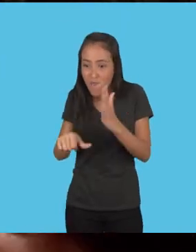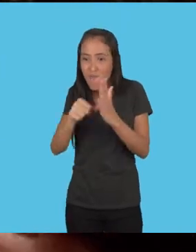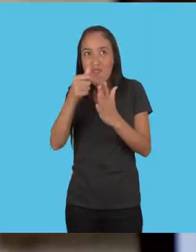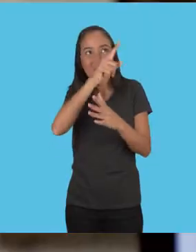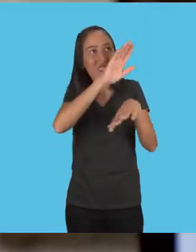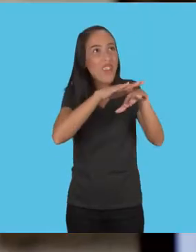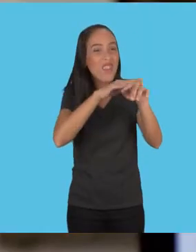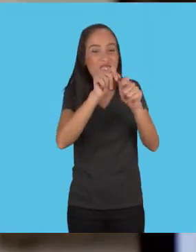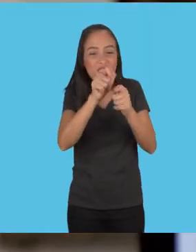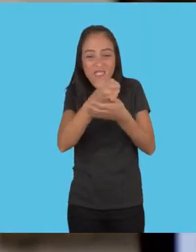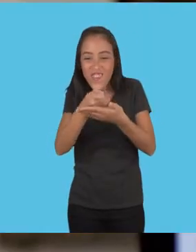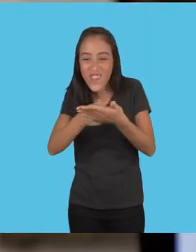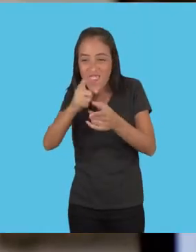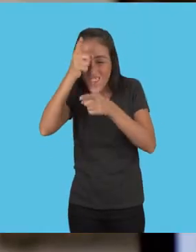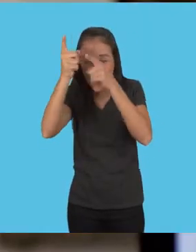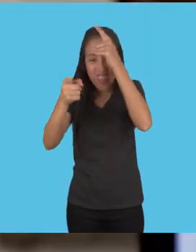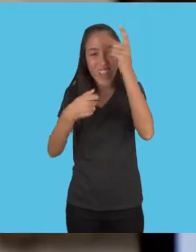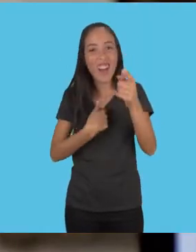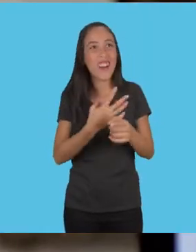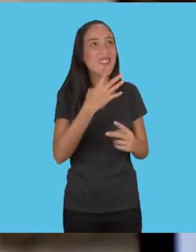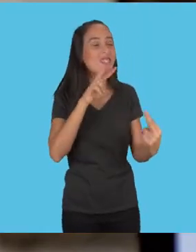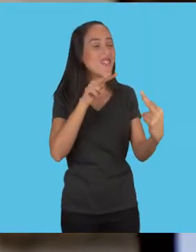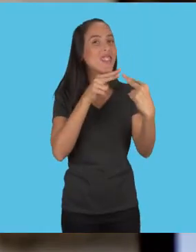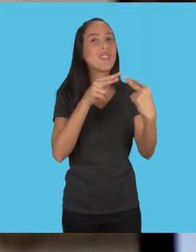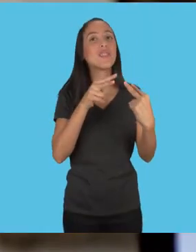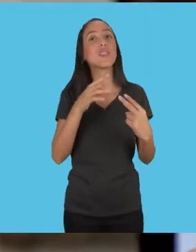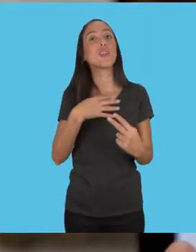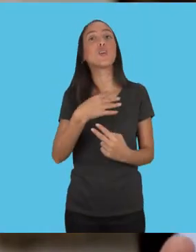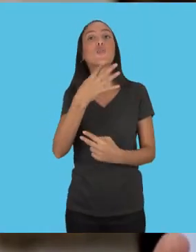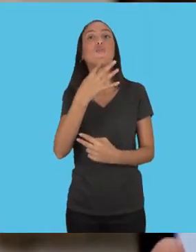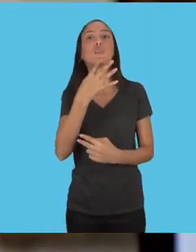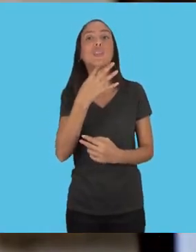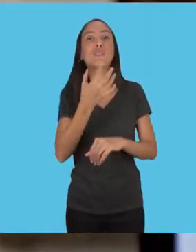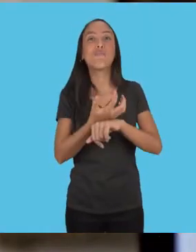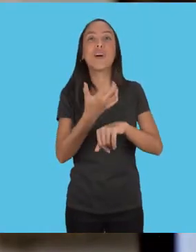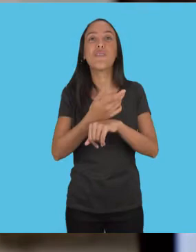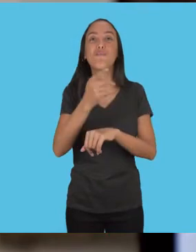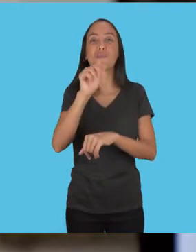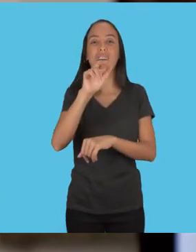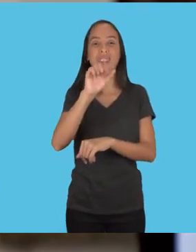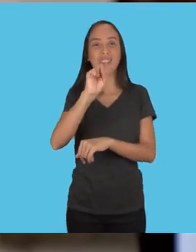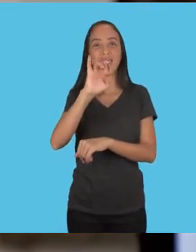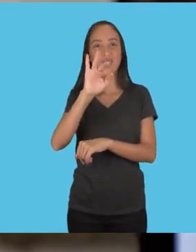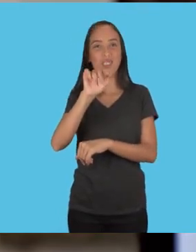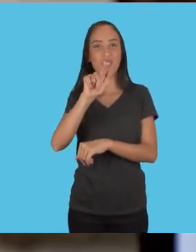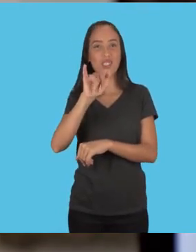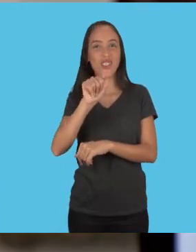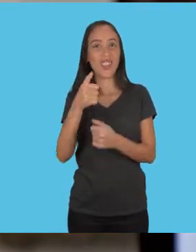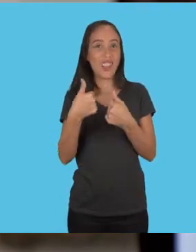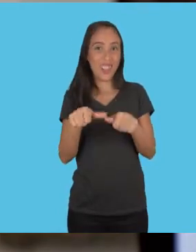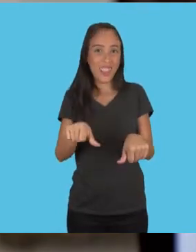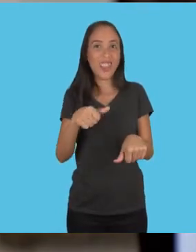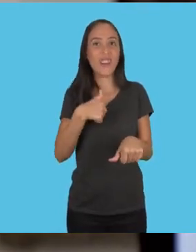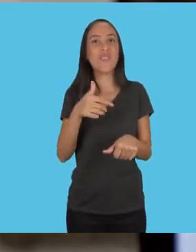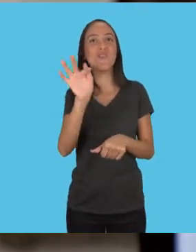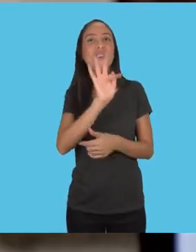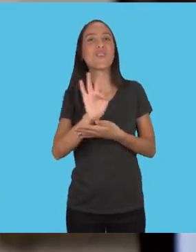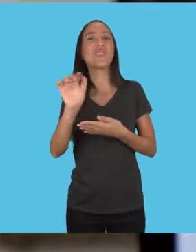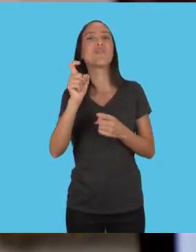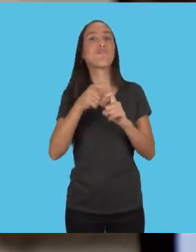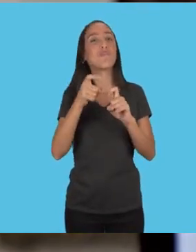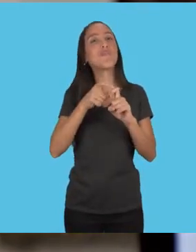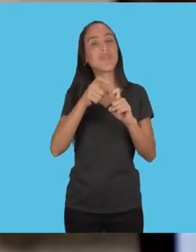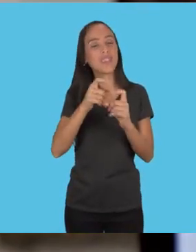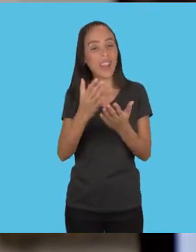autor de um livro. Foi aí que eu conheci o professor Rey, do livro de parasitologia, Rey, né, no meu tempo de acadêmica de medicina, um livro de